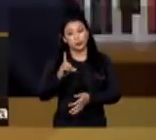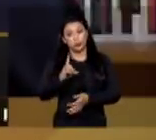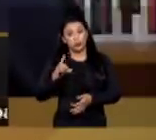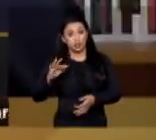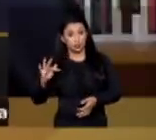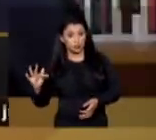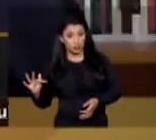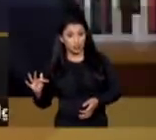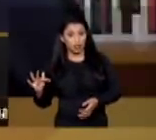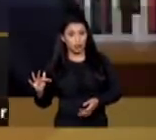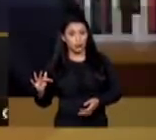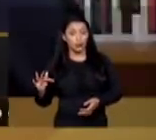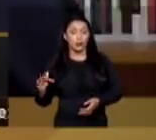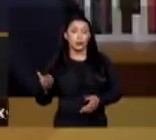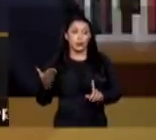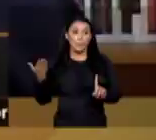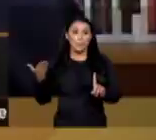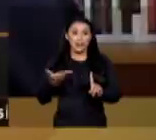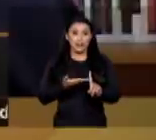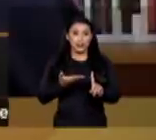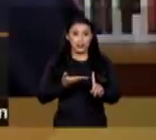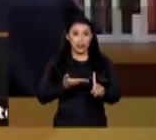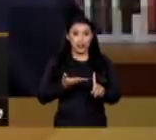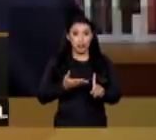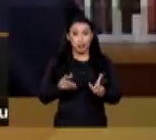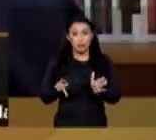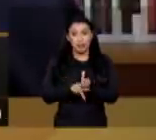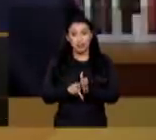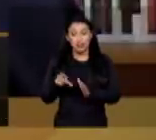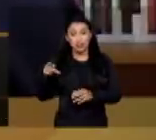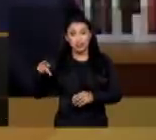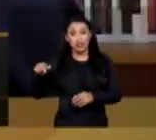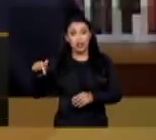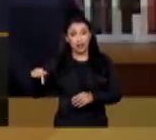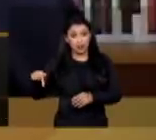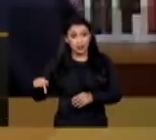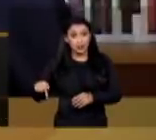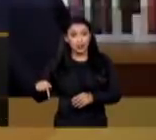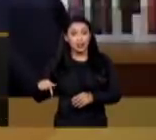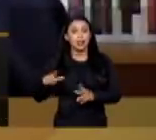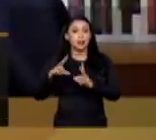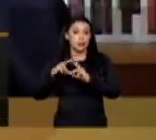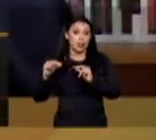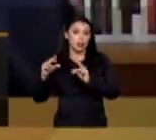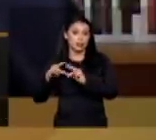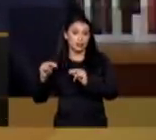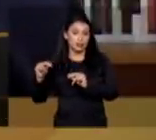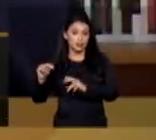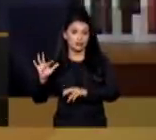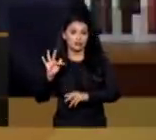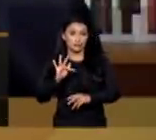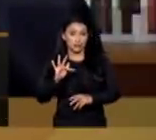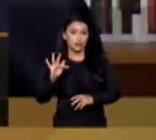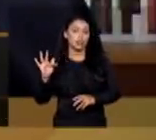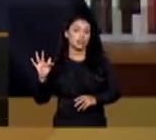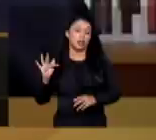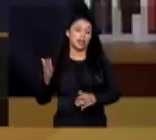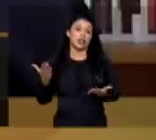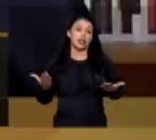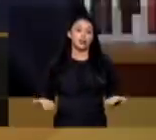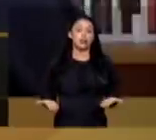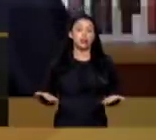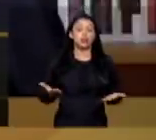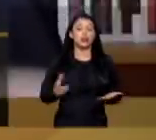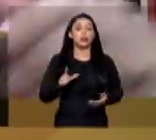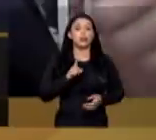paciente era o chefe do Poder Executivo com sede em Brasília. Plenário julga recurso que trata da decisão monocrática que